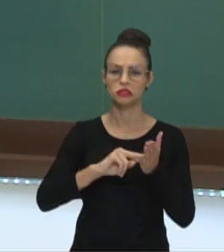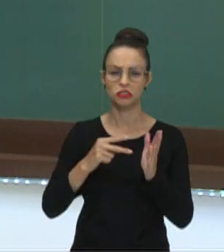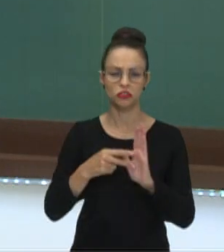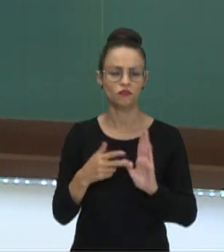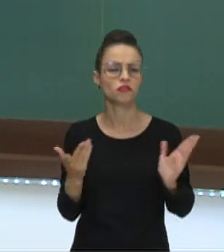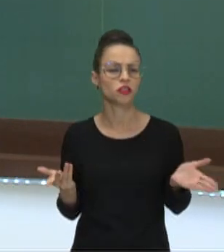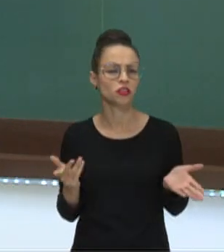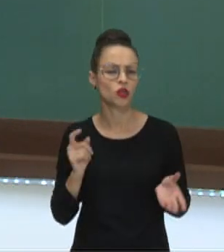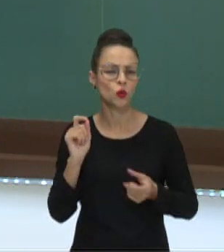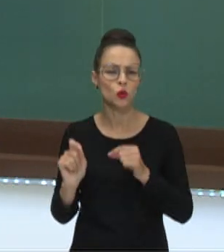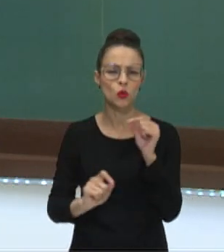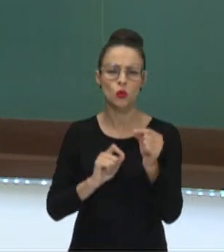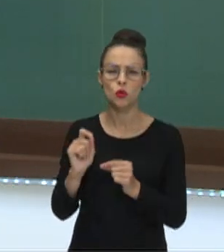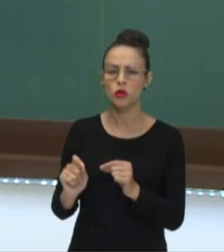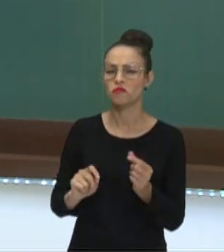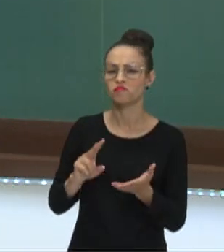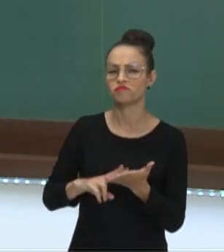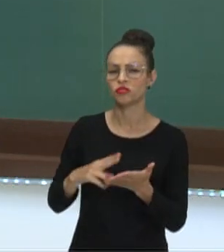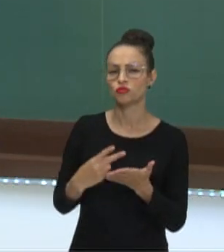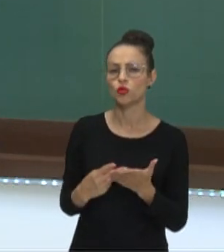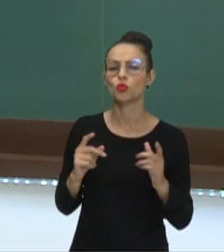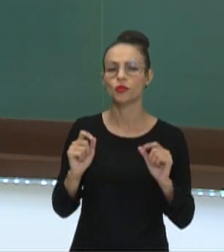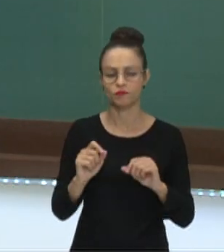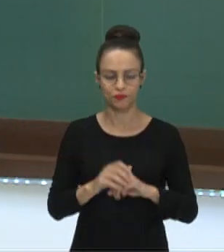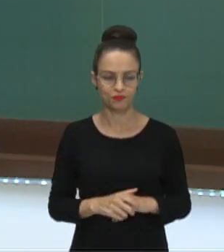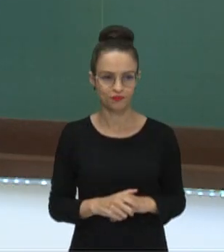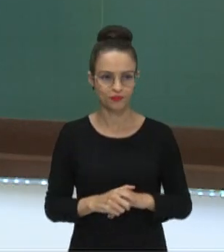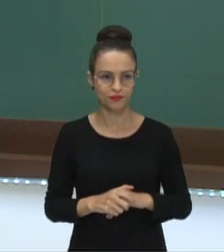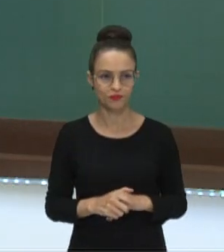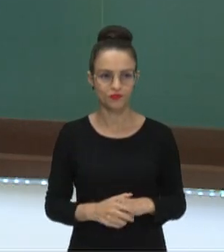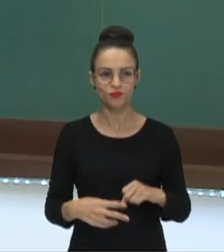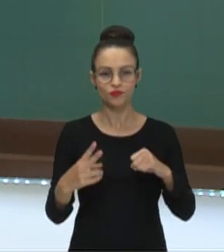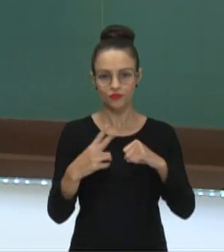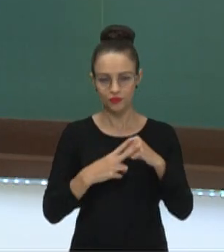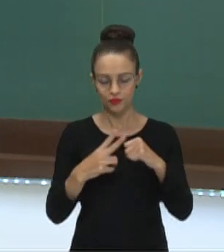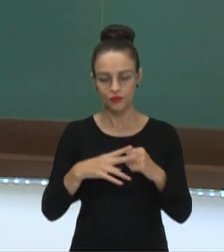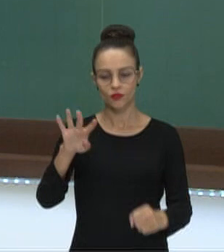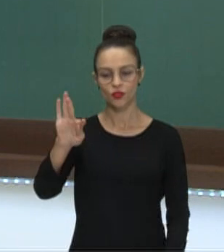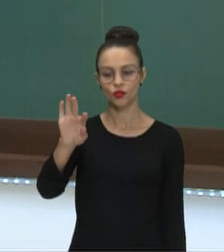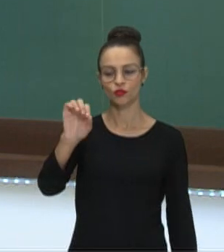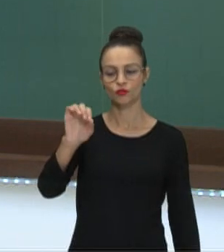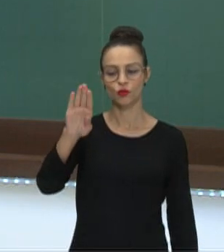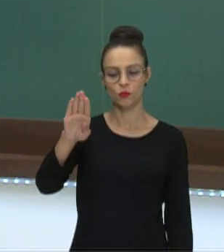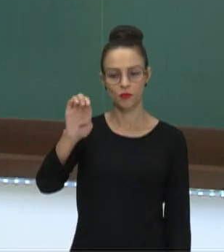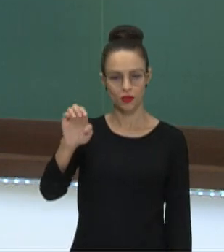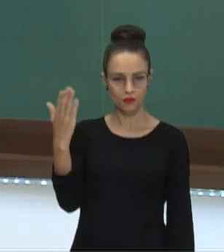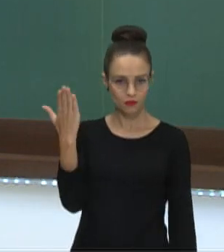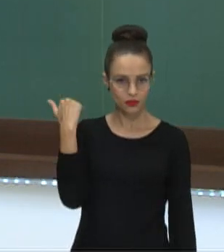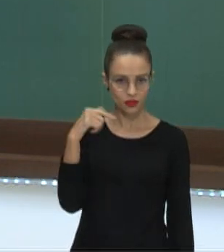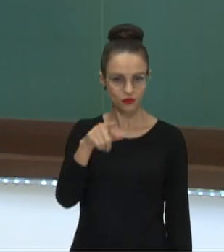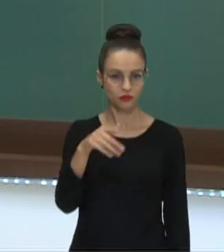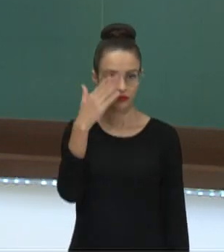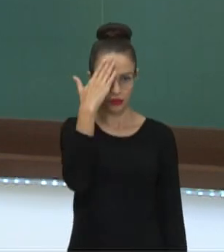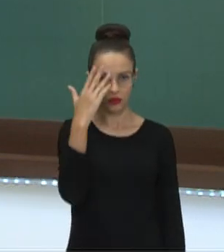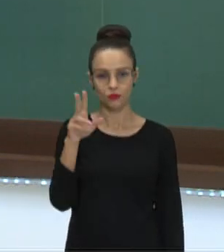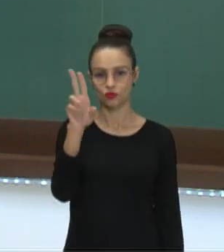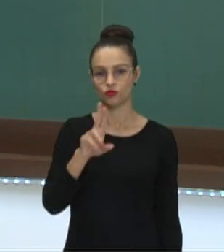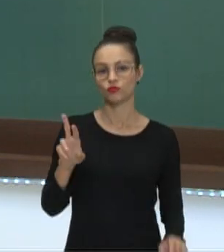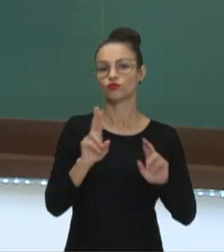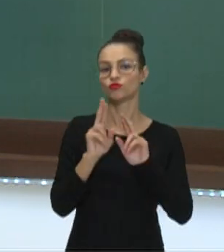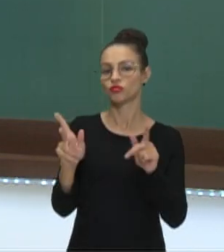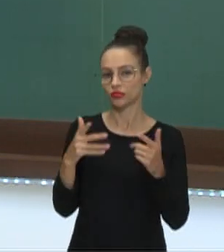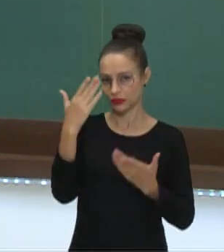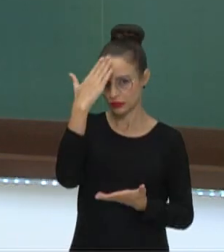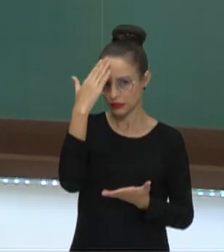ela vem? O que ela traz de mensagem? E o verbo to be no passado? Você sabe utilizar? Sabe